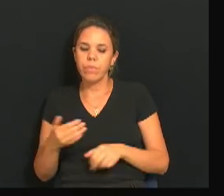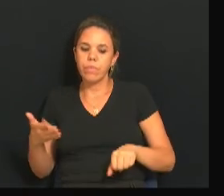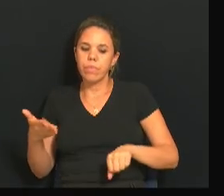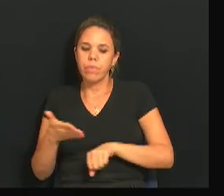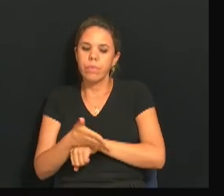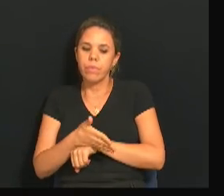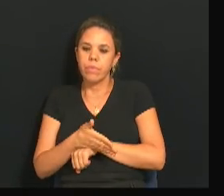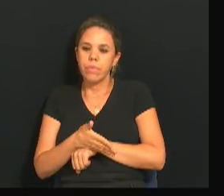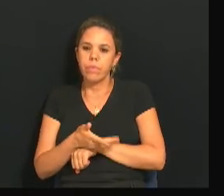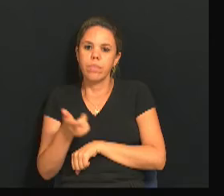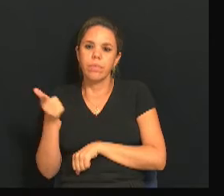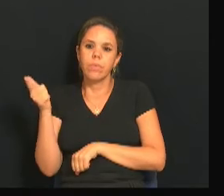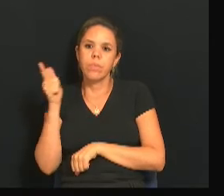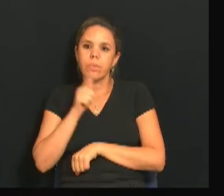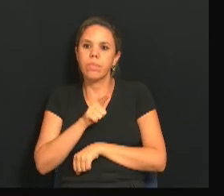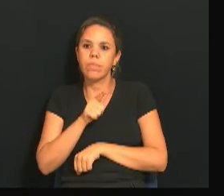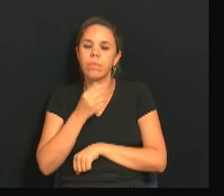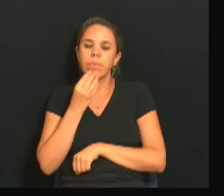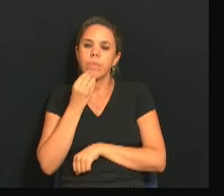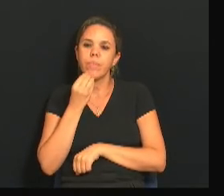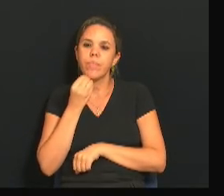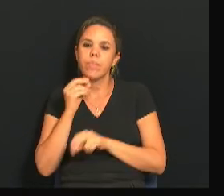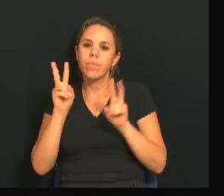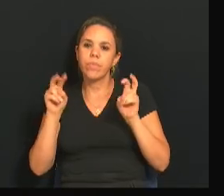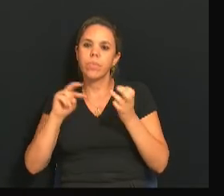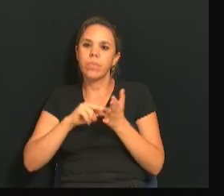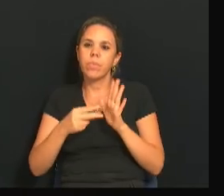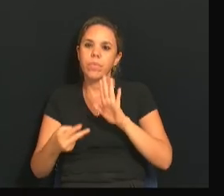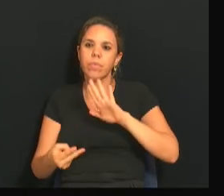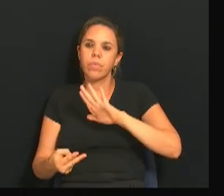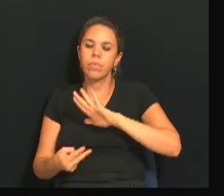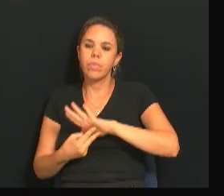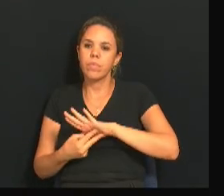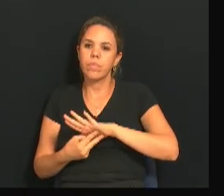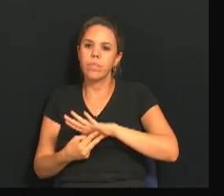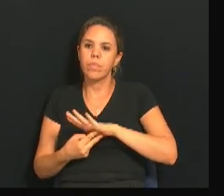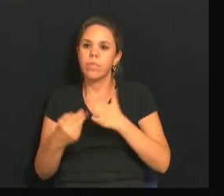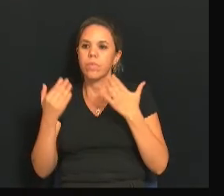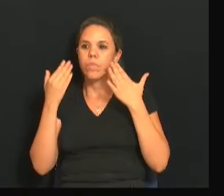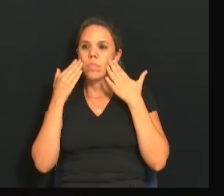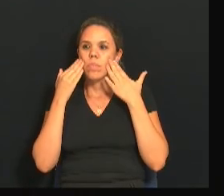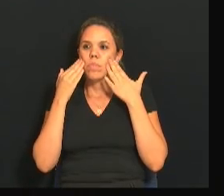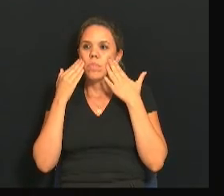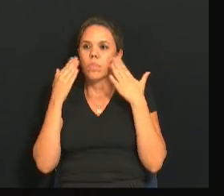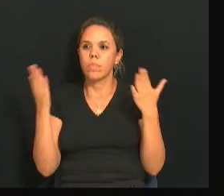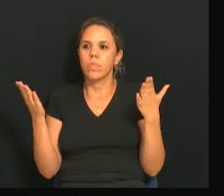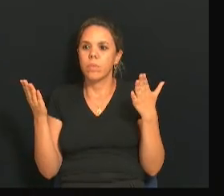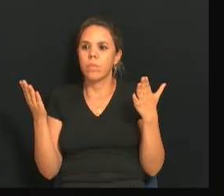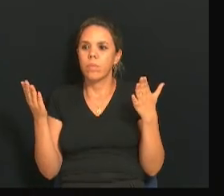gente conseguir traduzir ali com evidências, né,